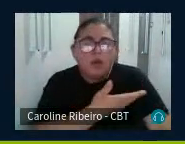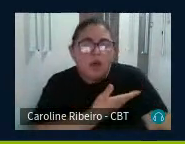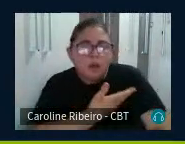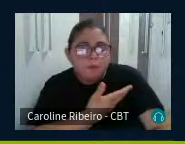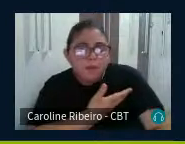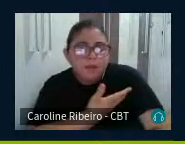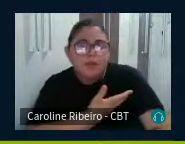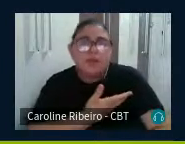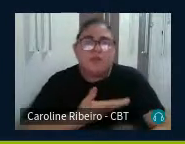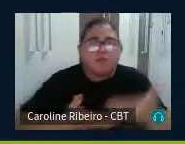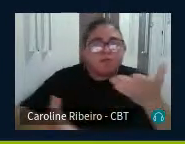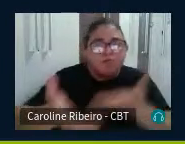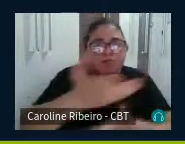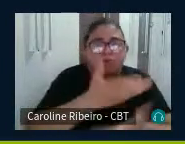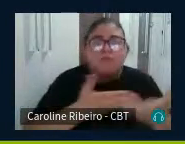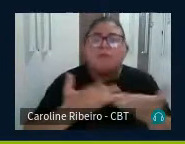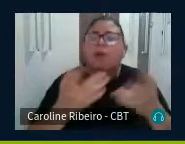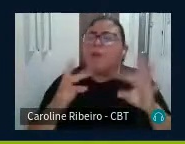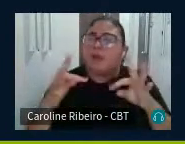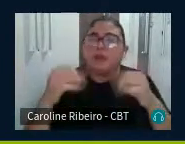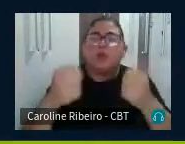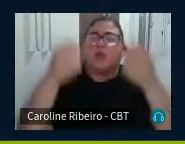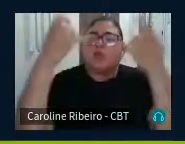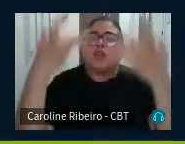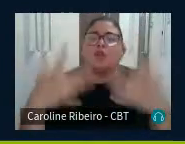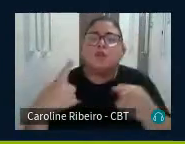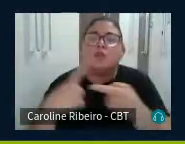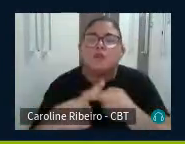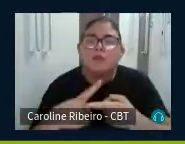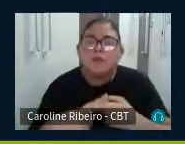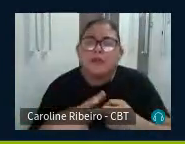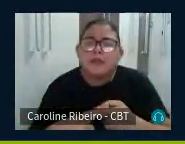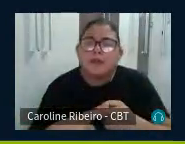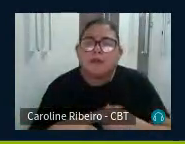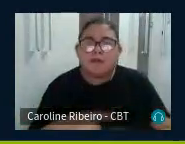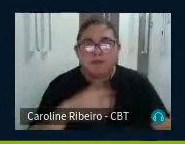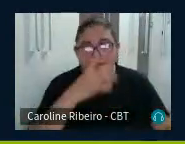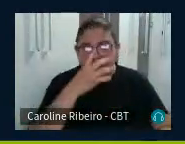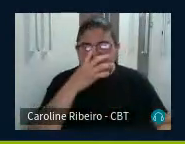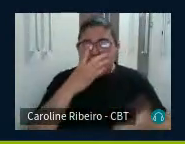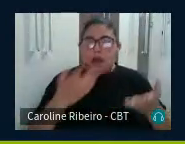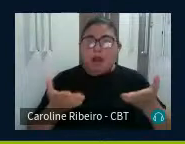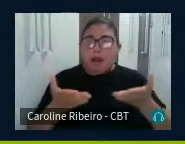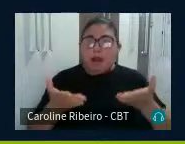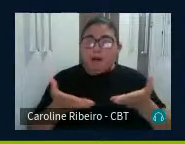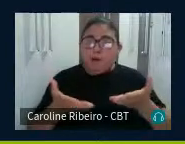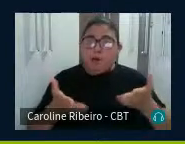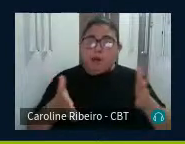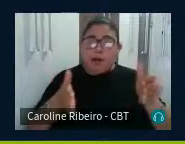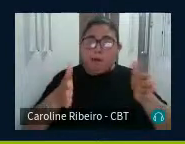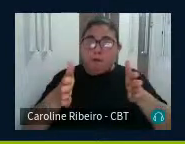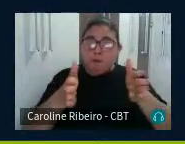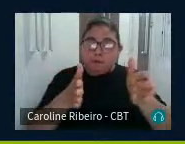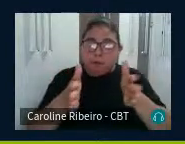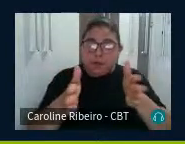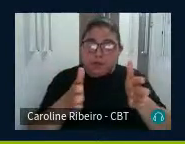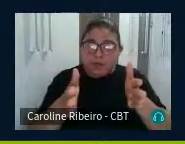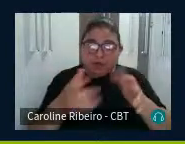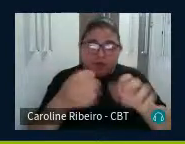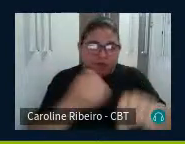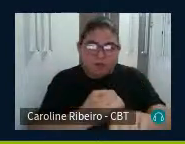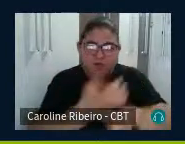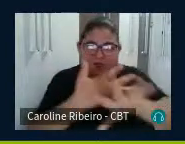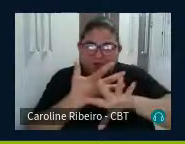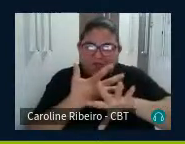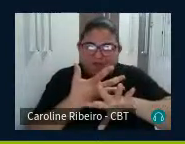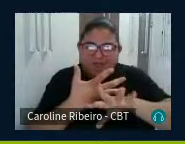os técnicos, enfim, todos. Porque, assim, nós estamos vivendo o quê? Um período atípico, né?